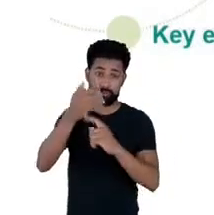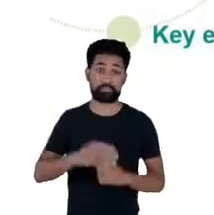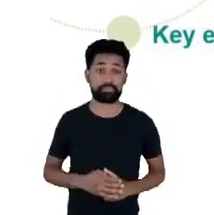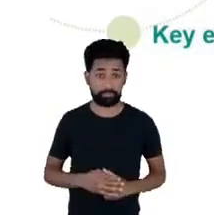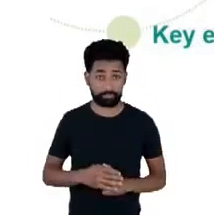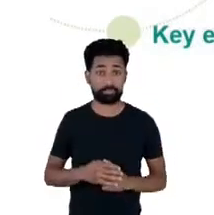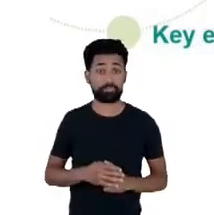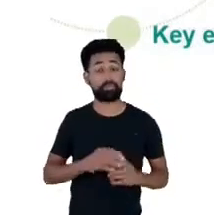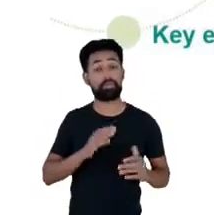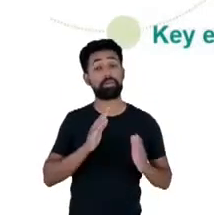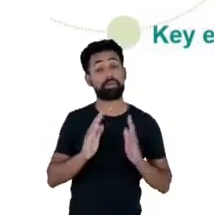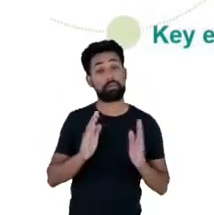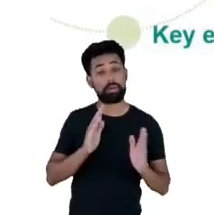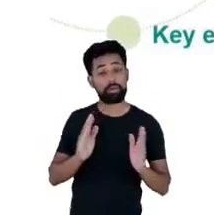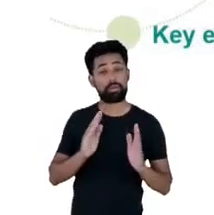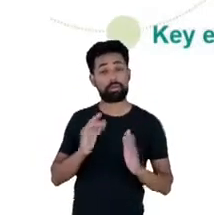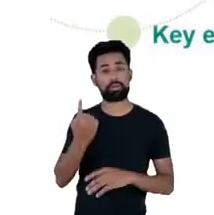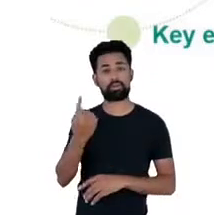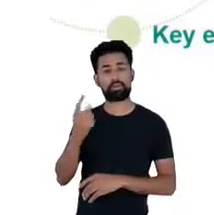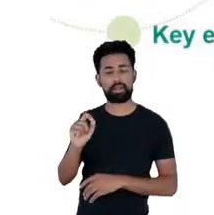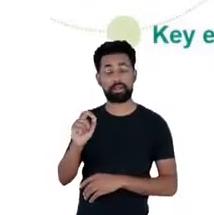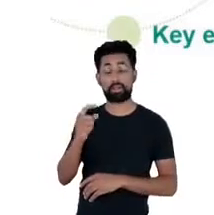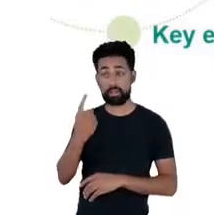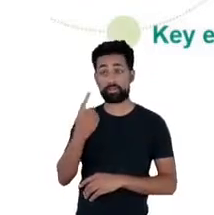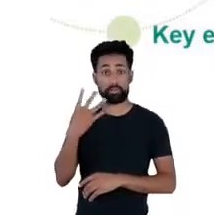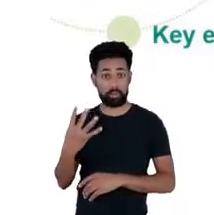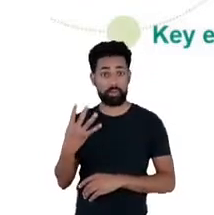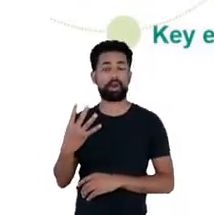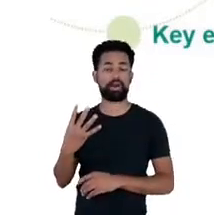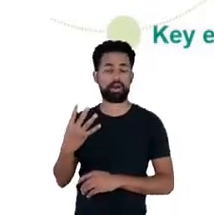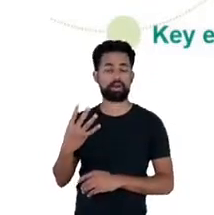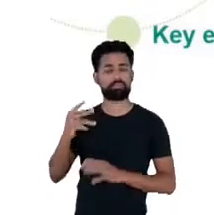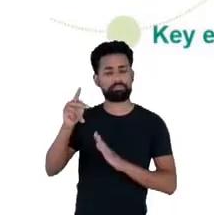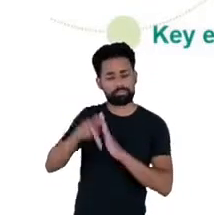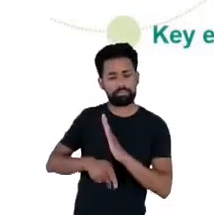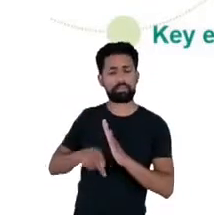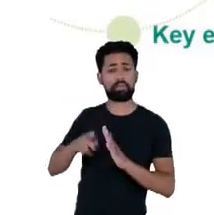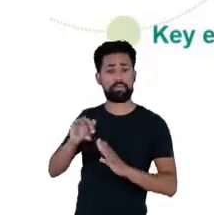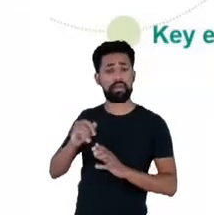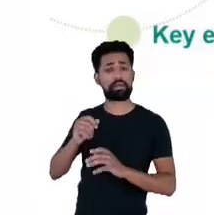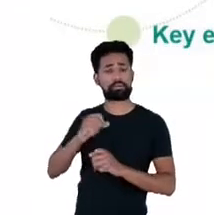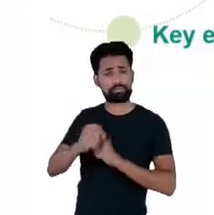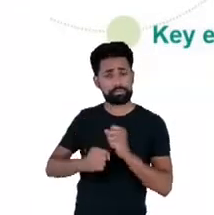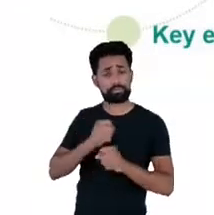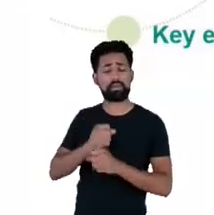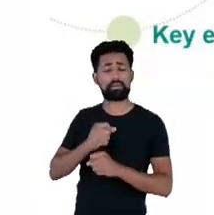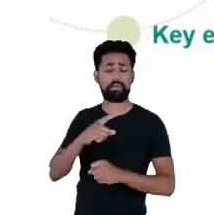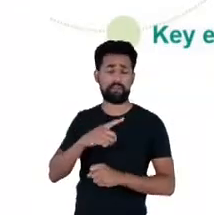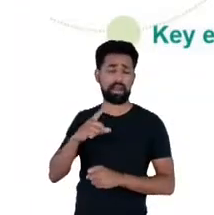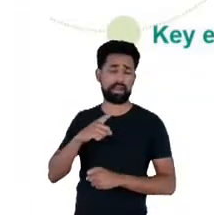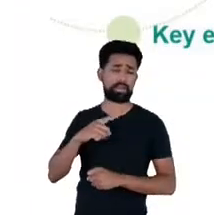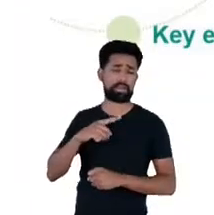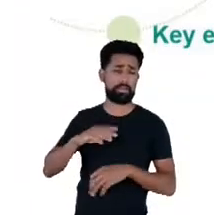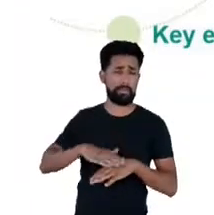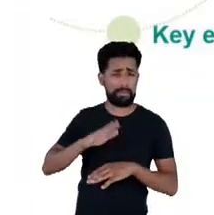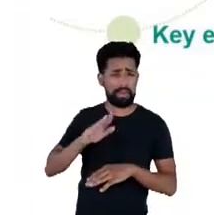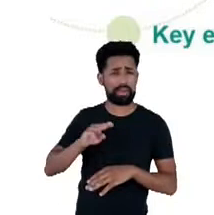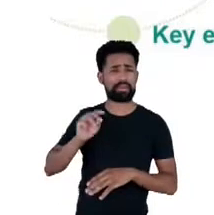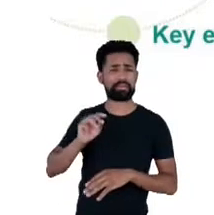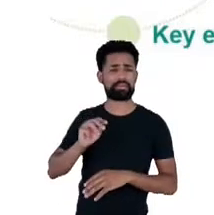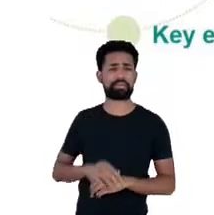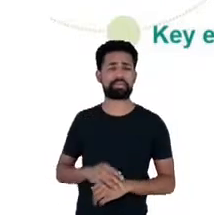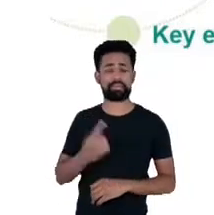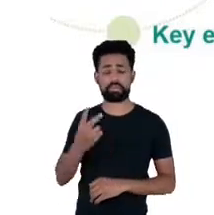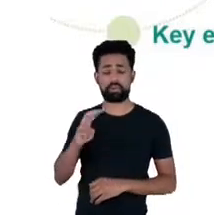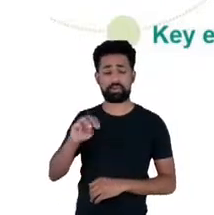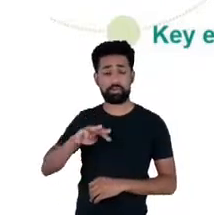Durante o 14º Plano Quinquenal, vamos investir mais de 150 bilhões de yuan em pesquisa e desenvolvimento, ou seja,